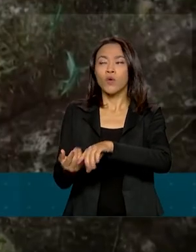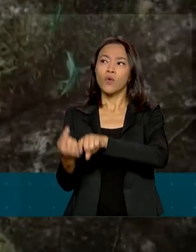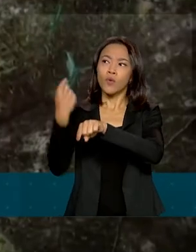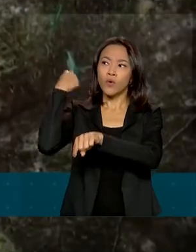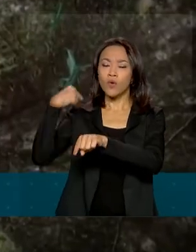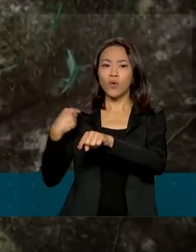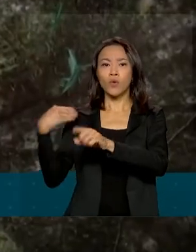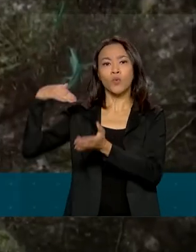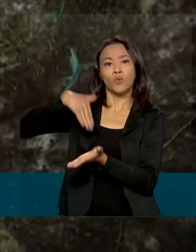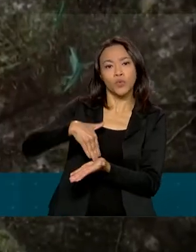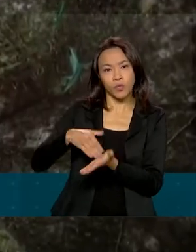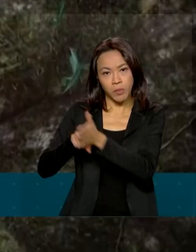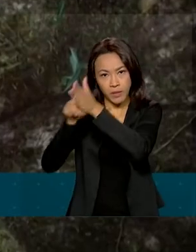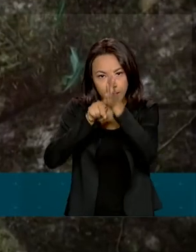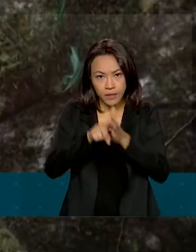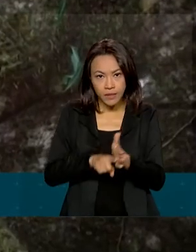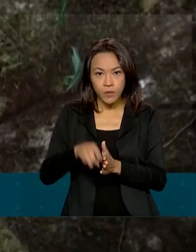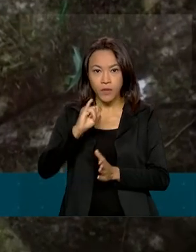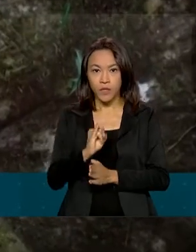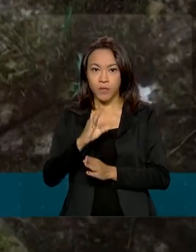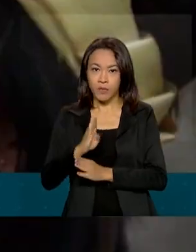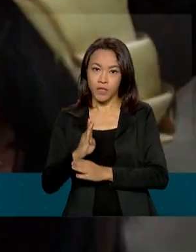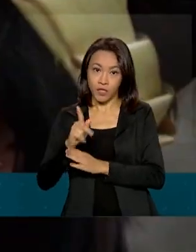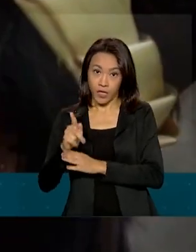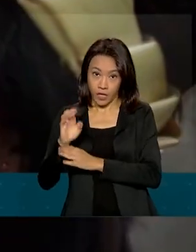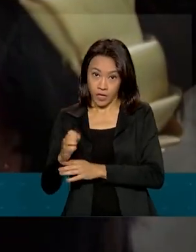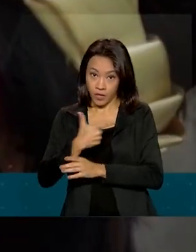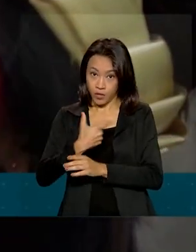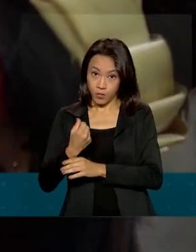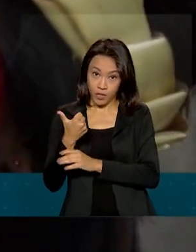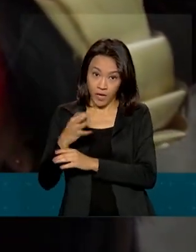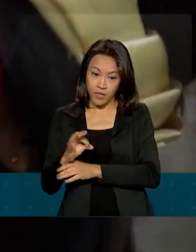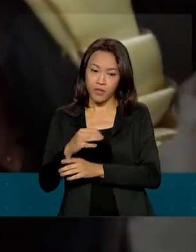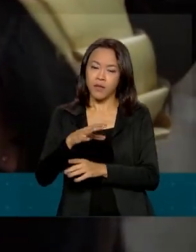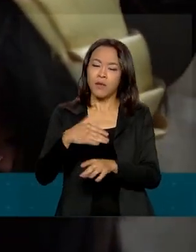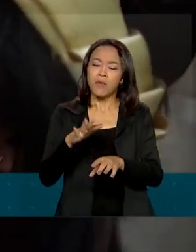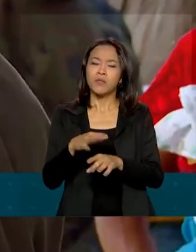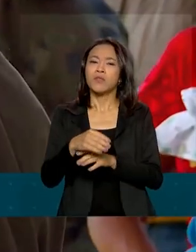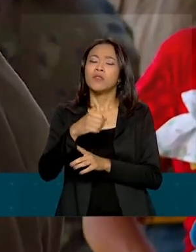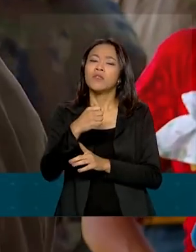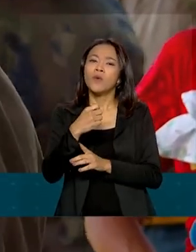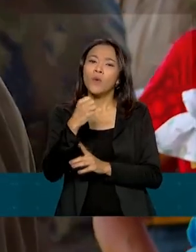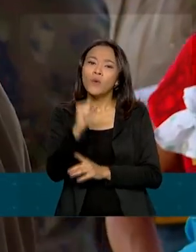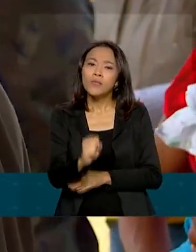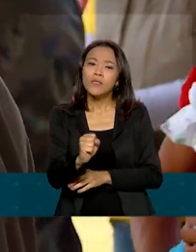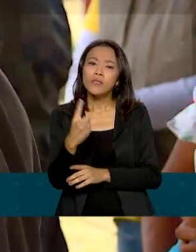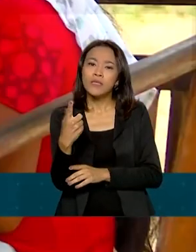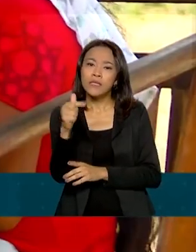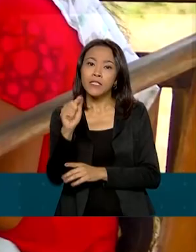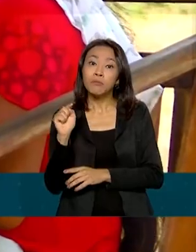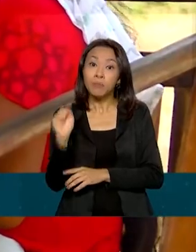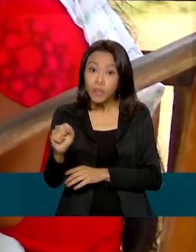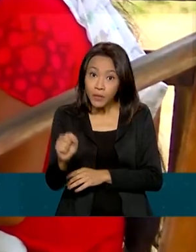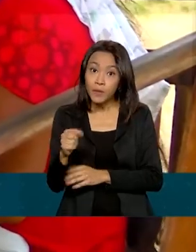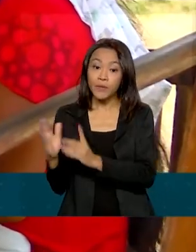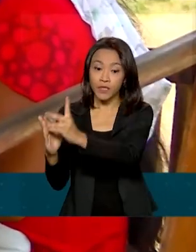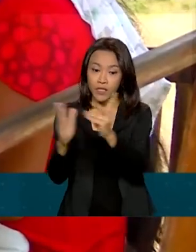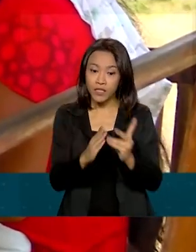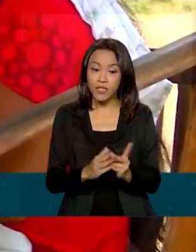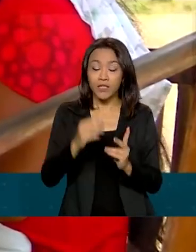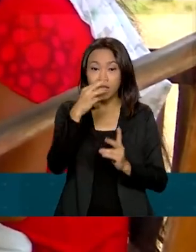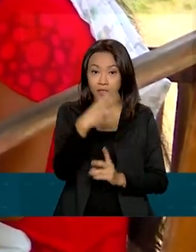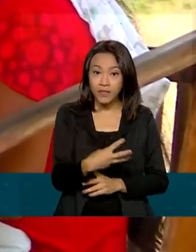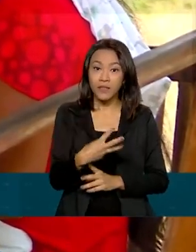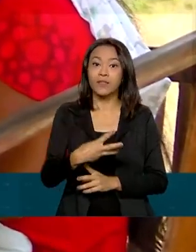de 2010, o Brasil tem pouco mais de 817 mil indígenas de 305